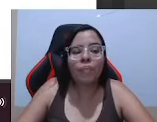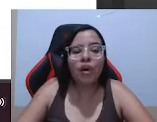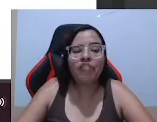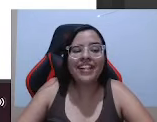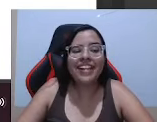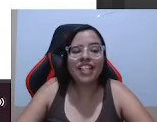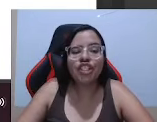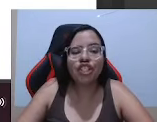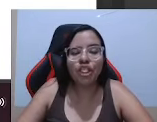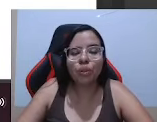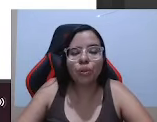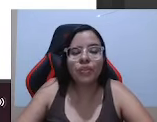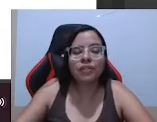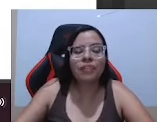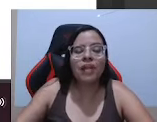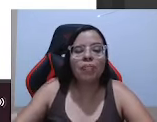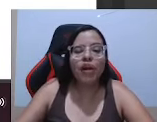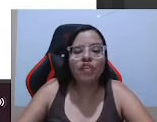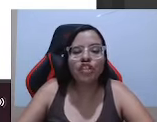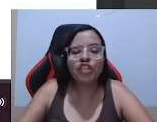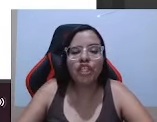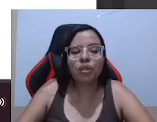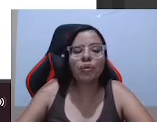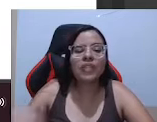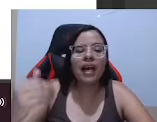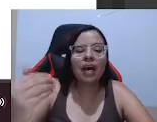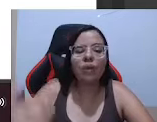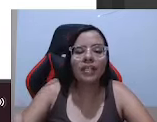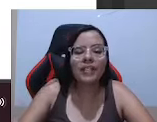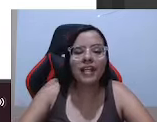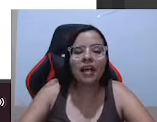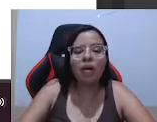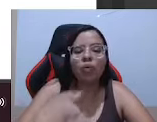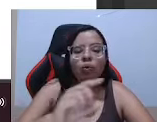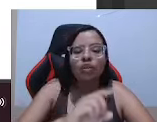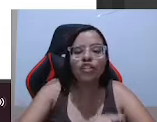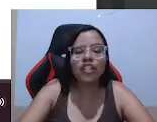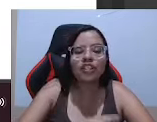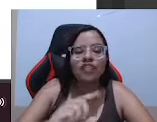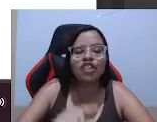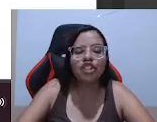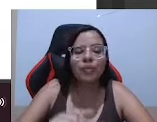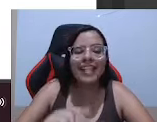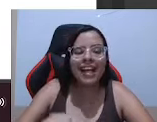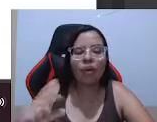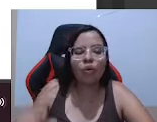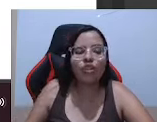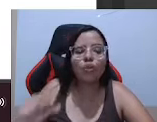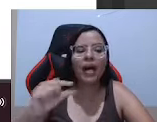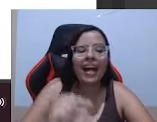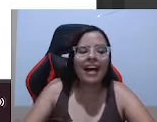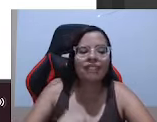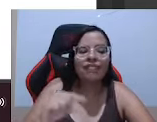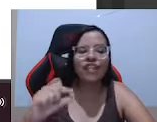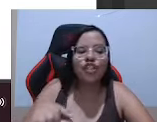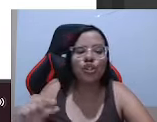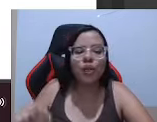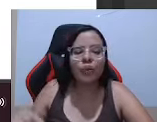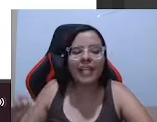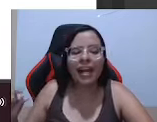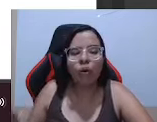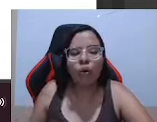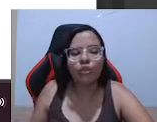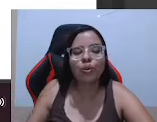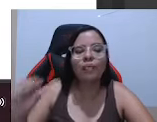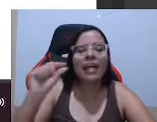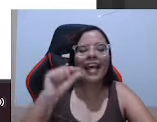eliminatório. Prova de títulos. Provas de títulos acontecerão nos dias 21 de agosto a